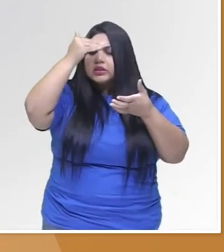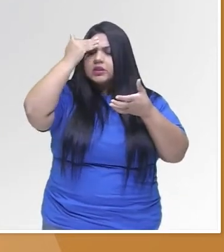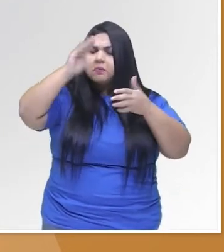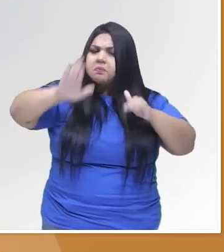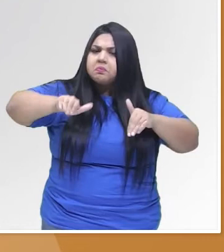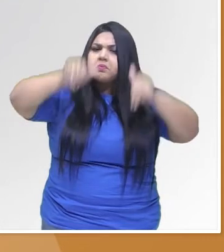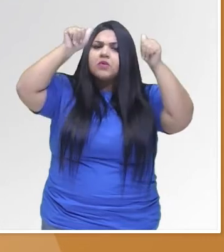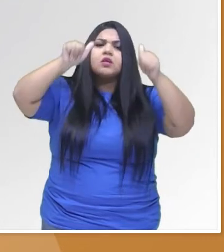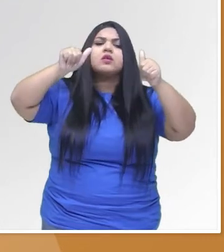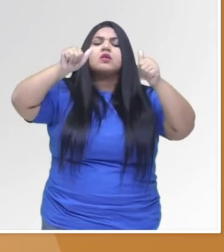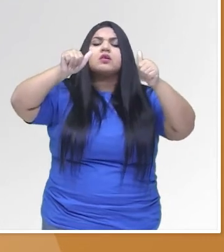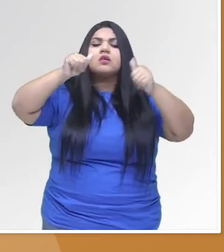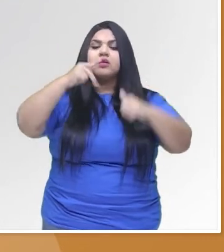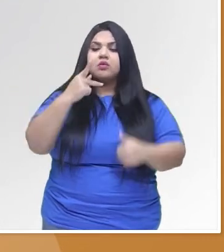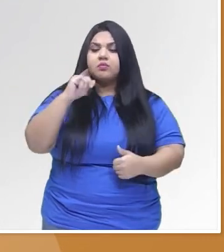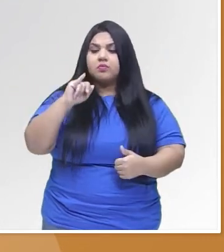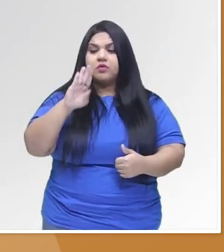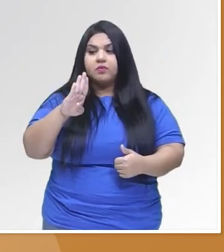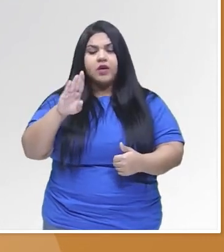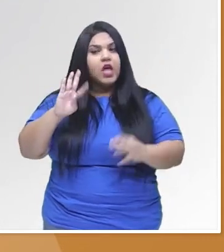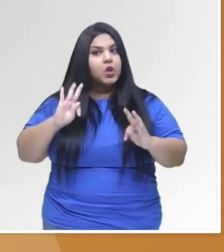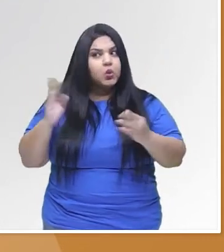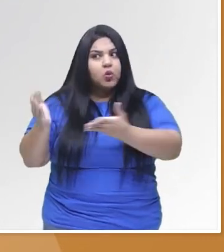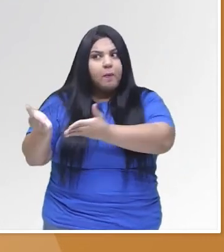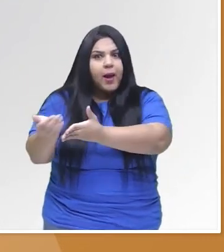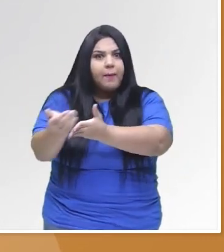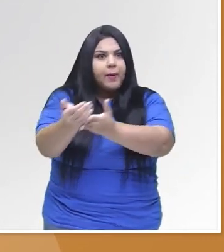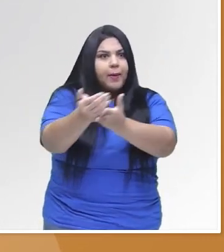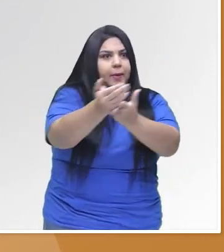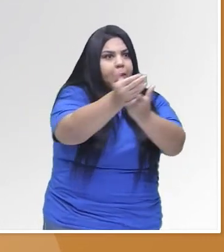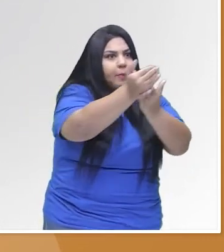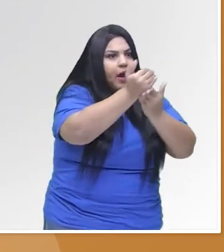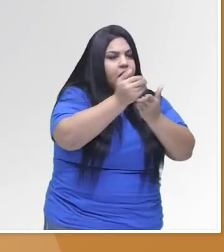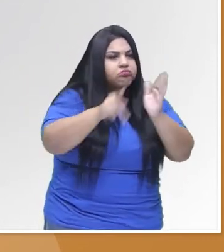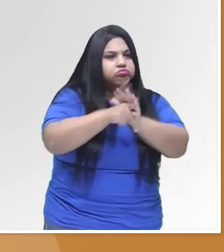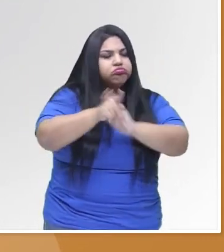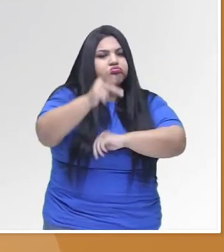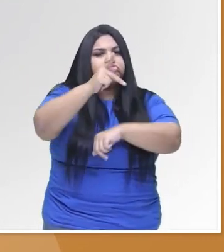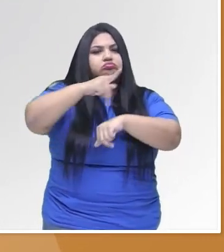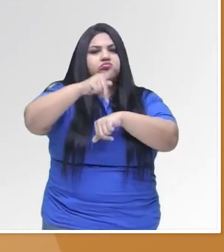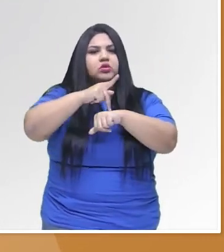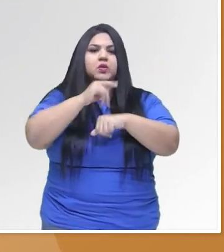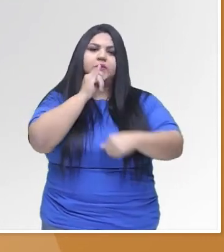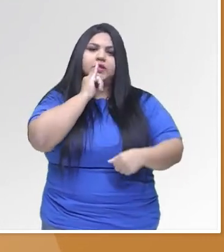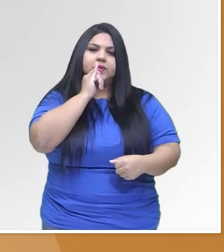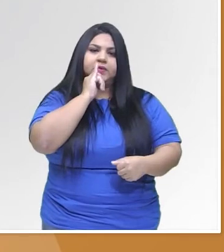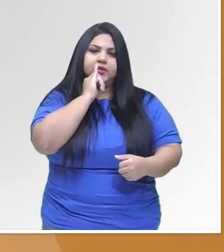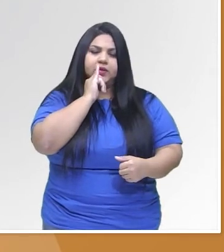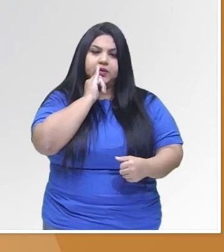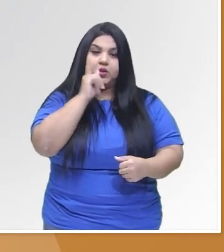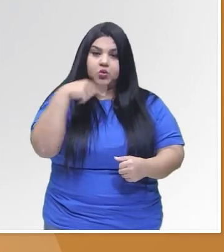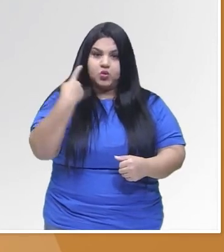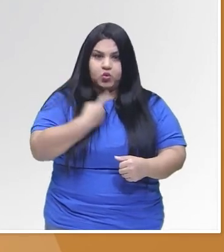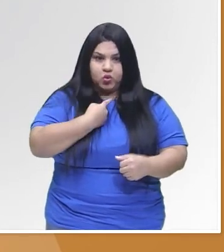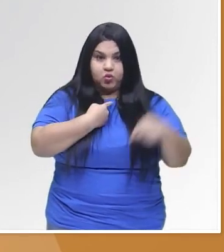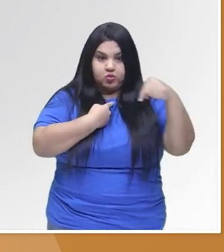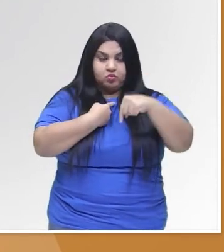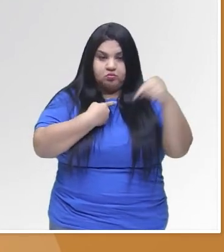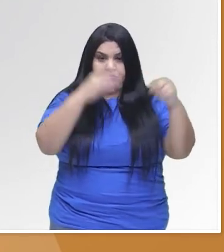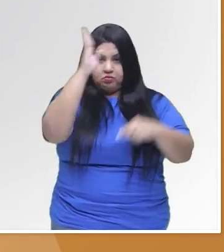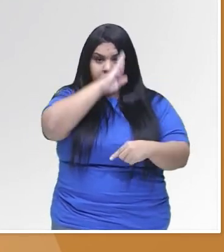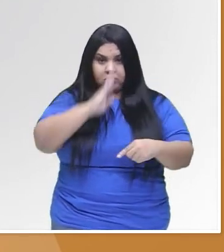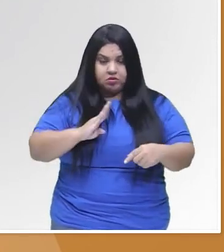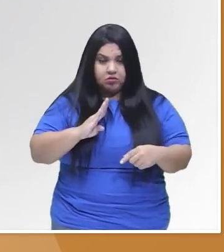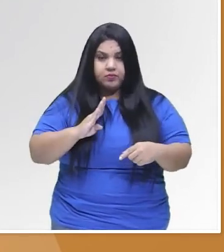o PIB é a riqueza acumulada de um país. Por exemplo, tá? O nosso Brasil